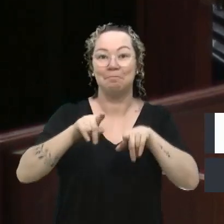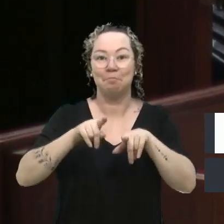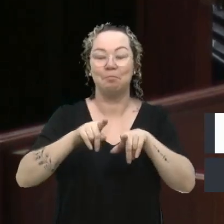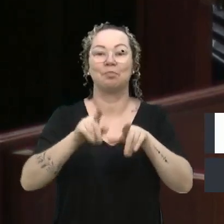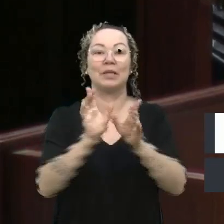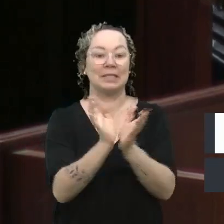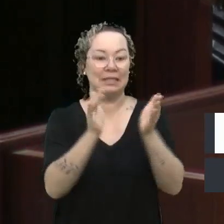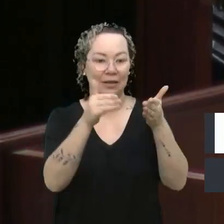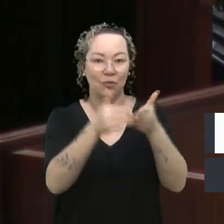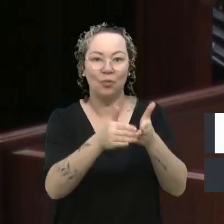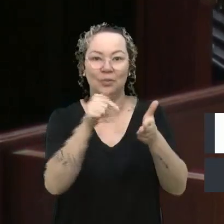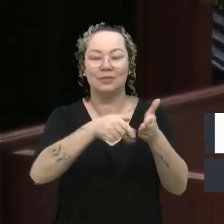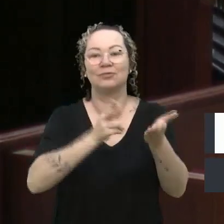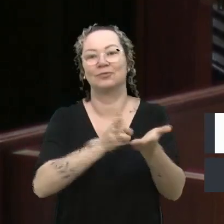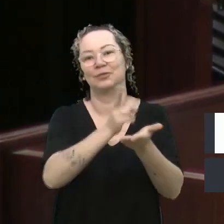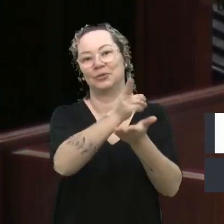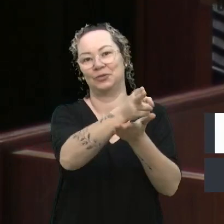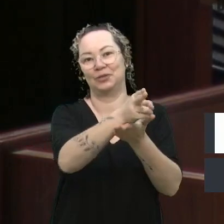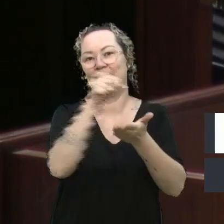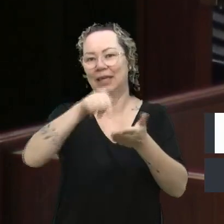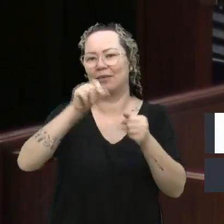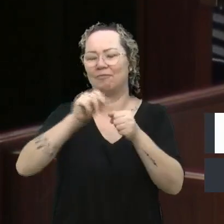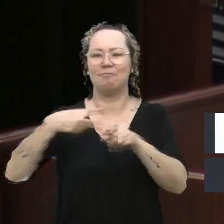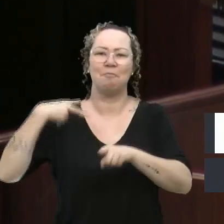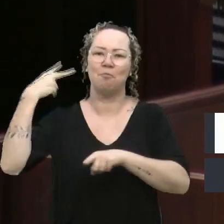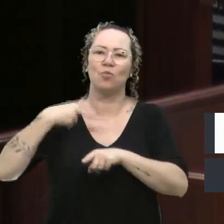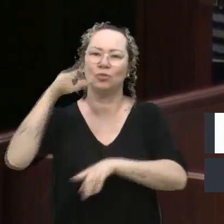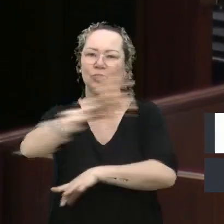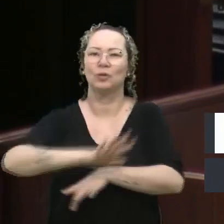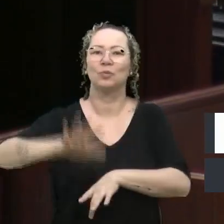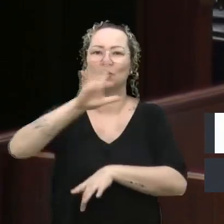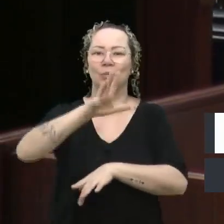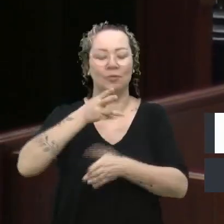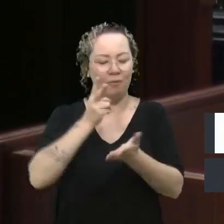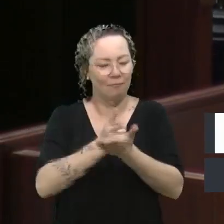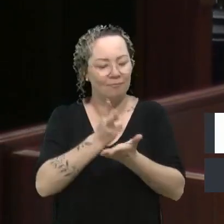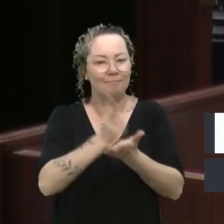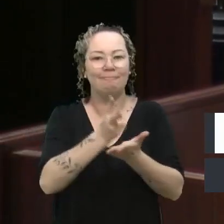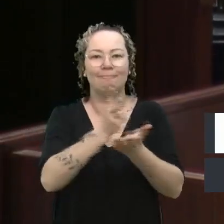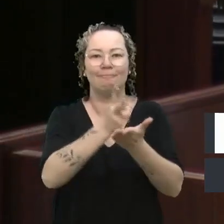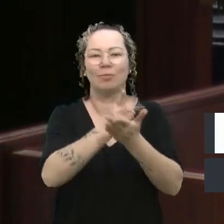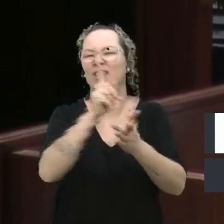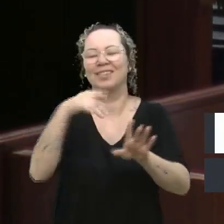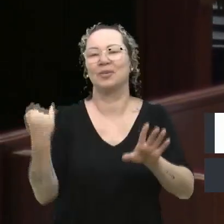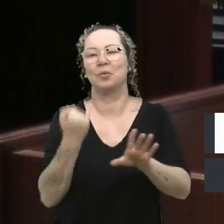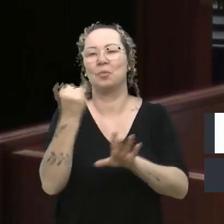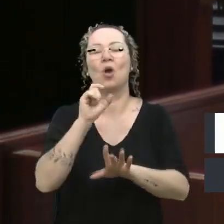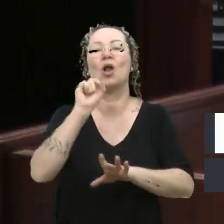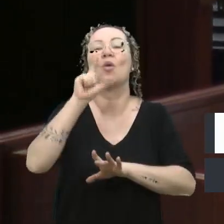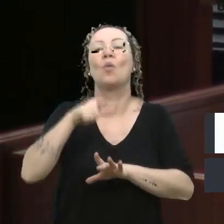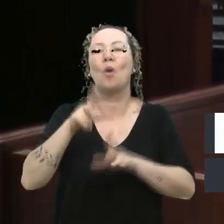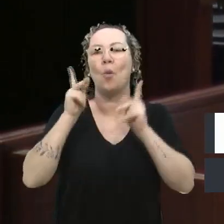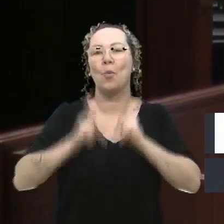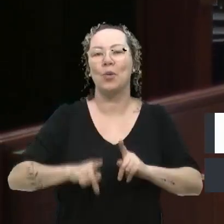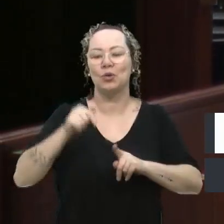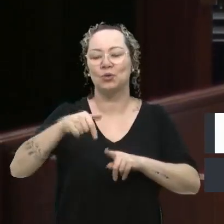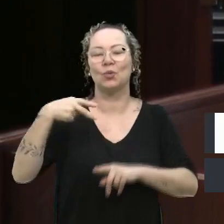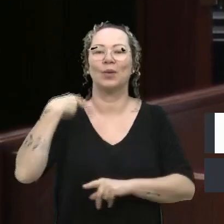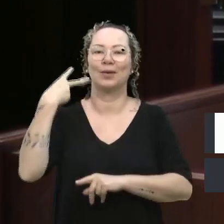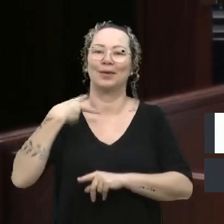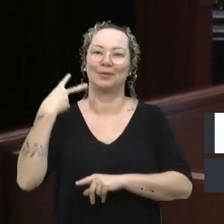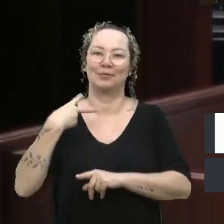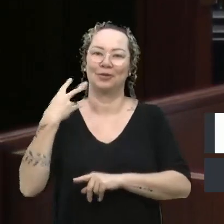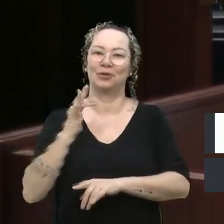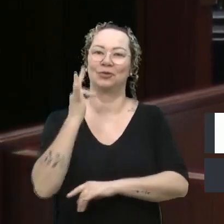estamos aqui fazendo uma política pública que será permanente, independente de quem estiver aqui. Nós queremos,